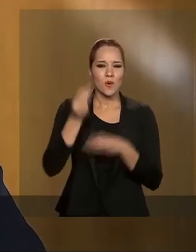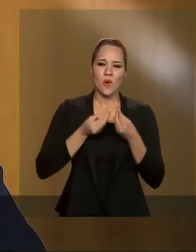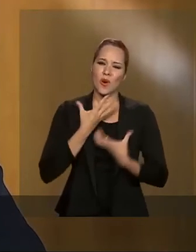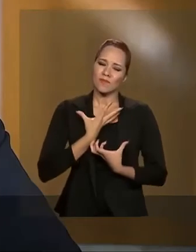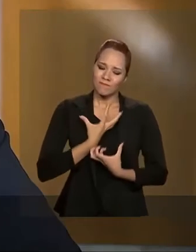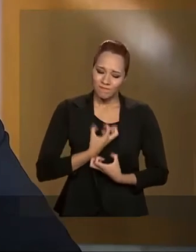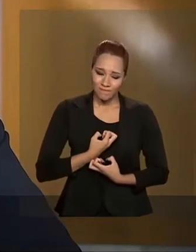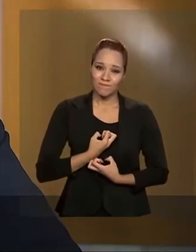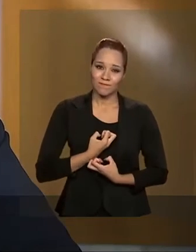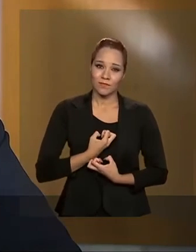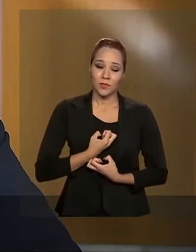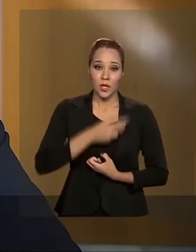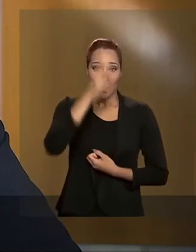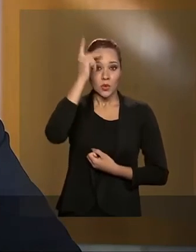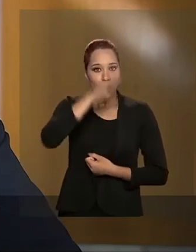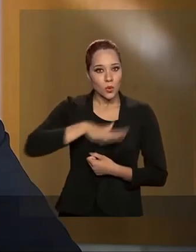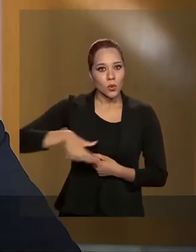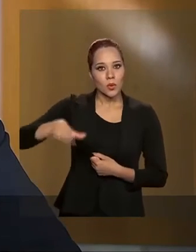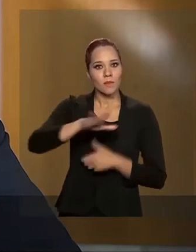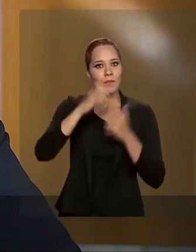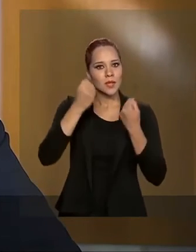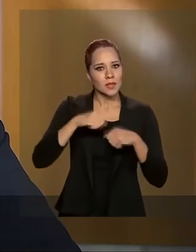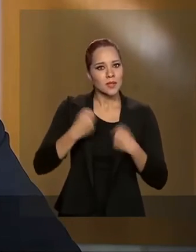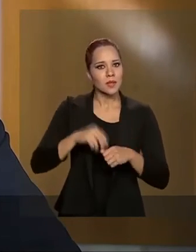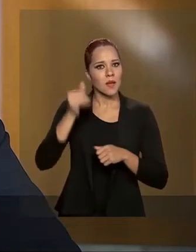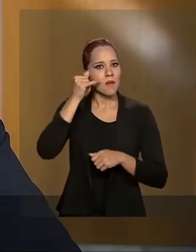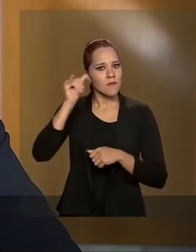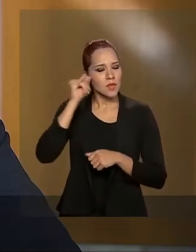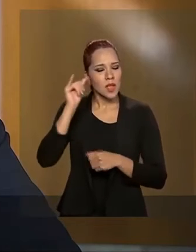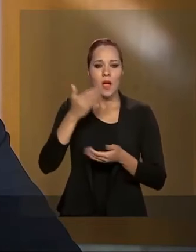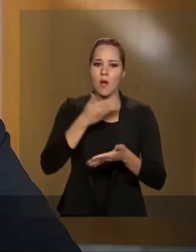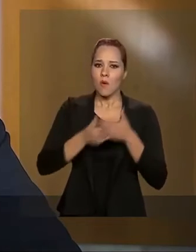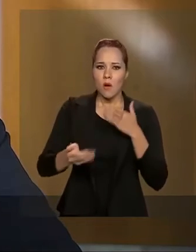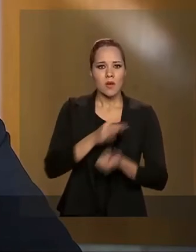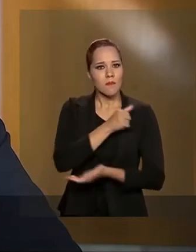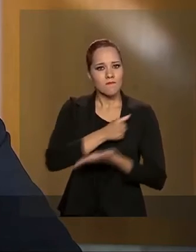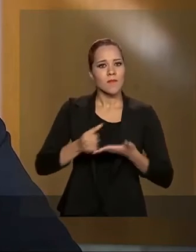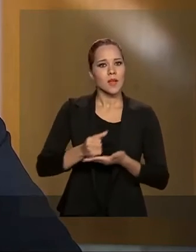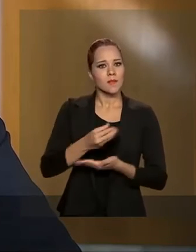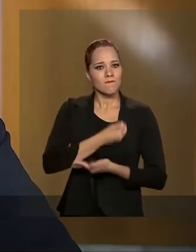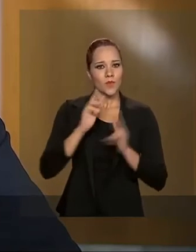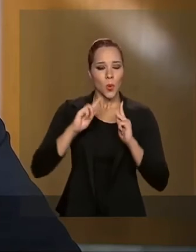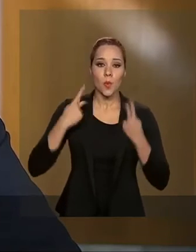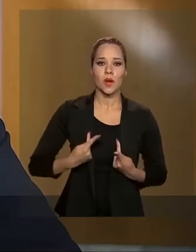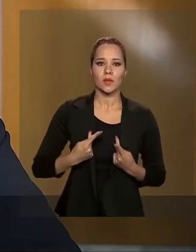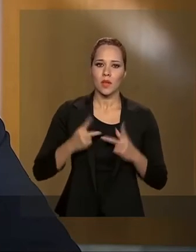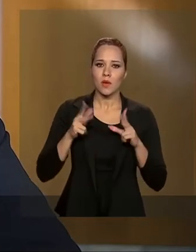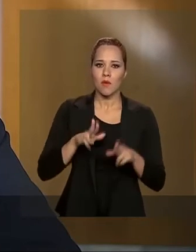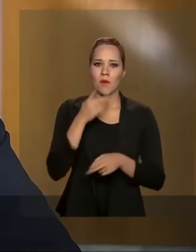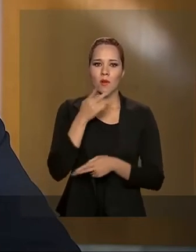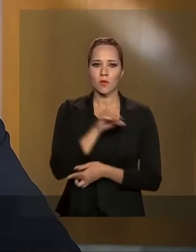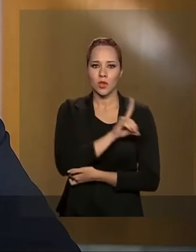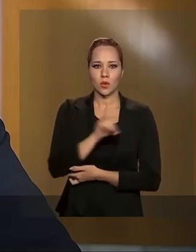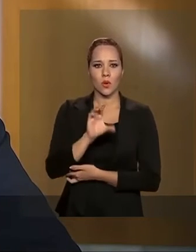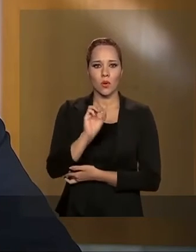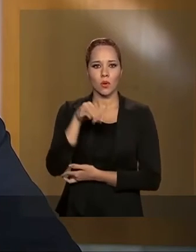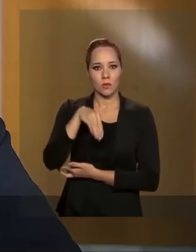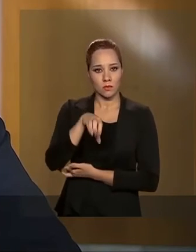doloroso. Todos nós temos que evitar ao máximo qualquer perda de vida humana. Como disse o diretor-geral da